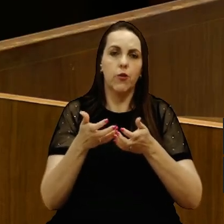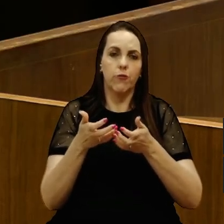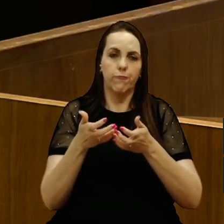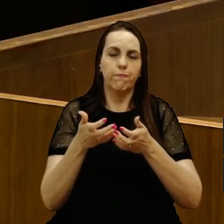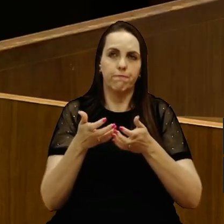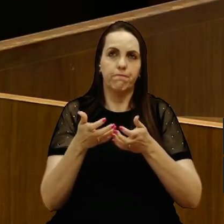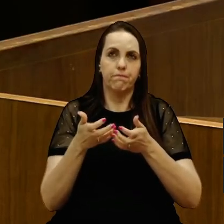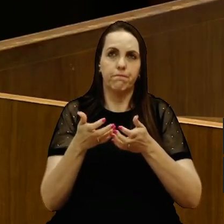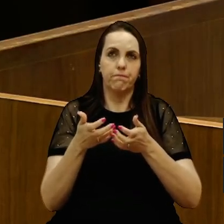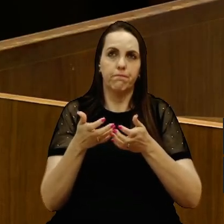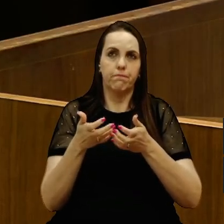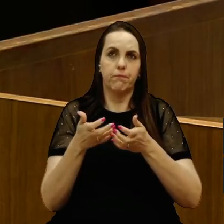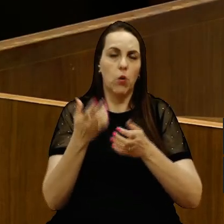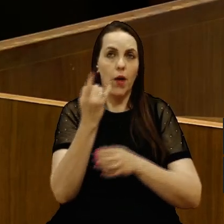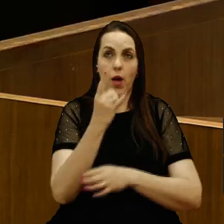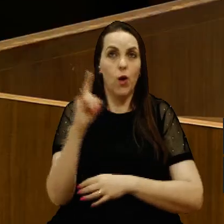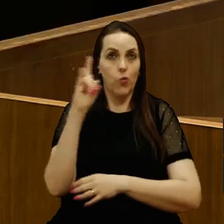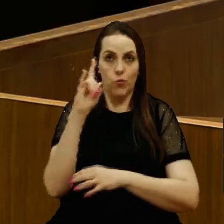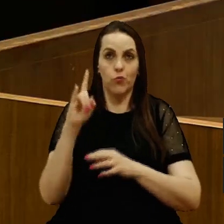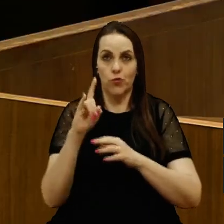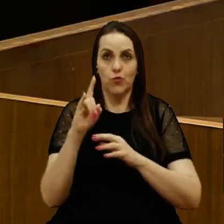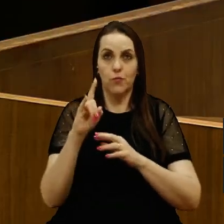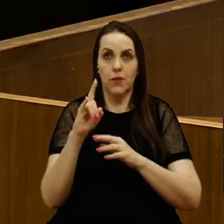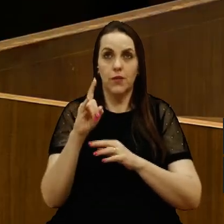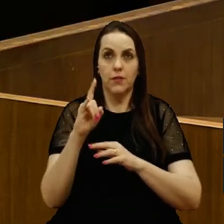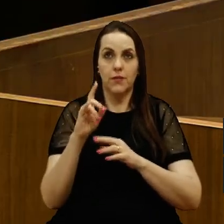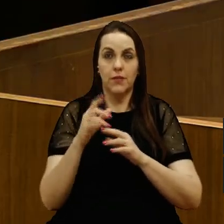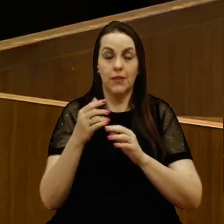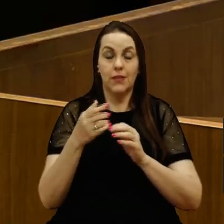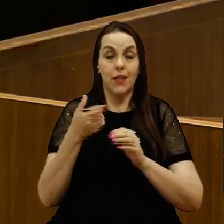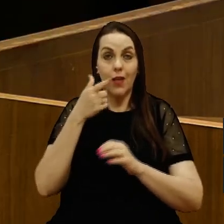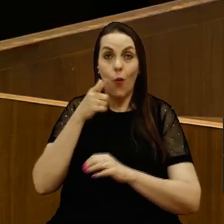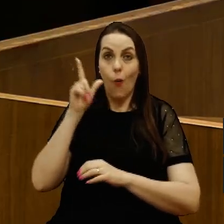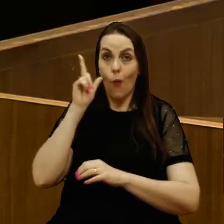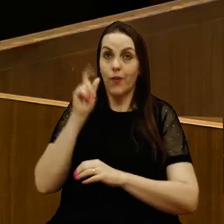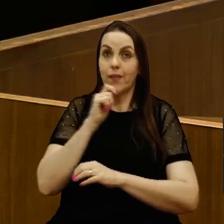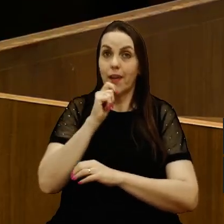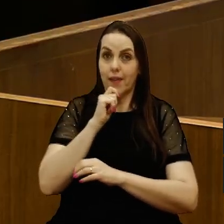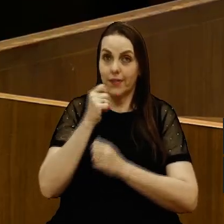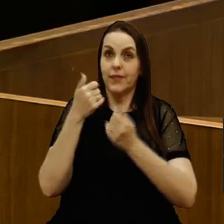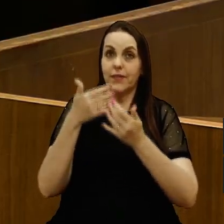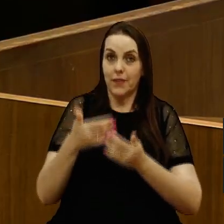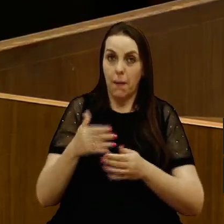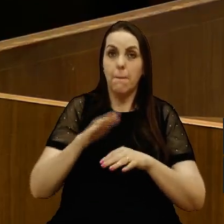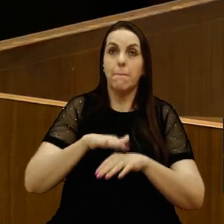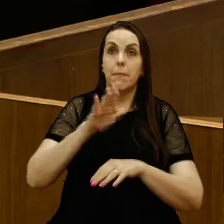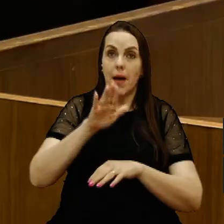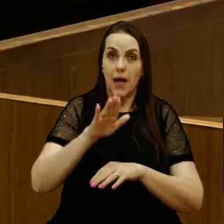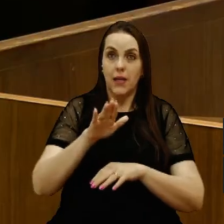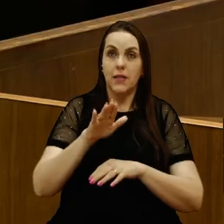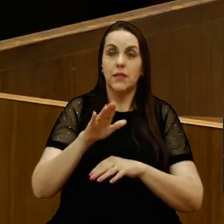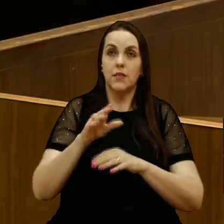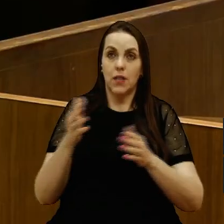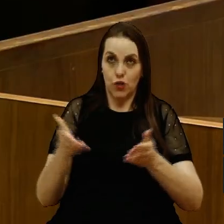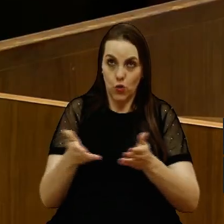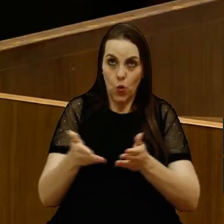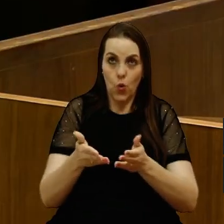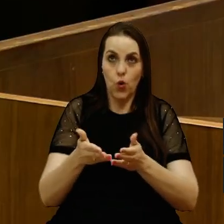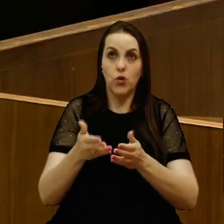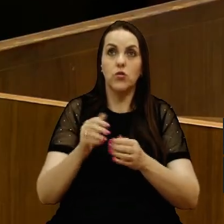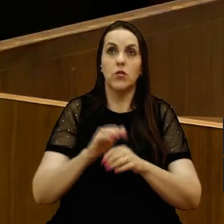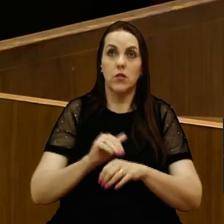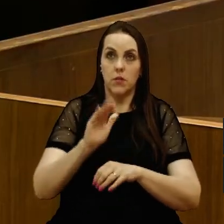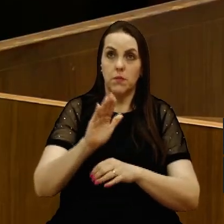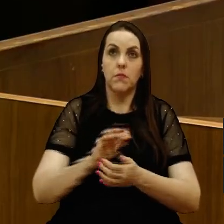não é nem a última sessão que nós estamos ainda na sessão de ontem, tem a sessão de hoje, mais umas 4, acho